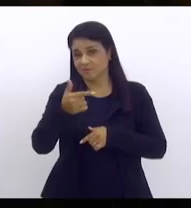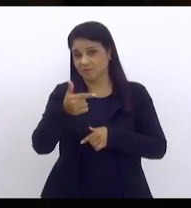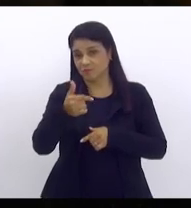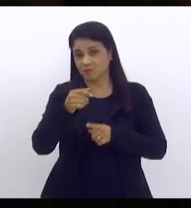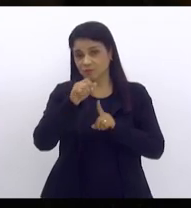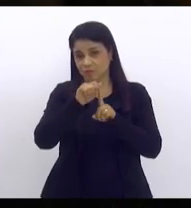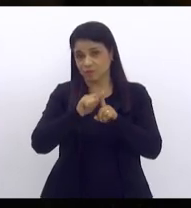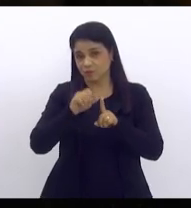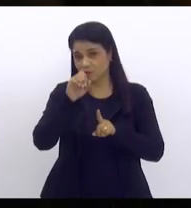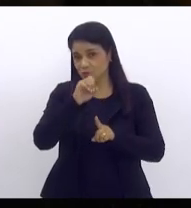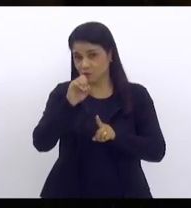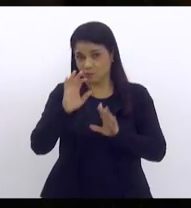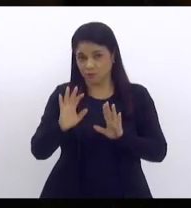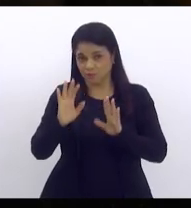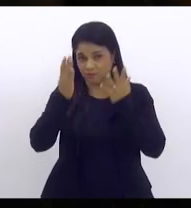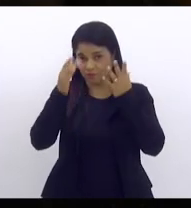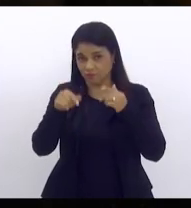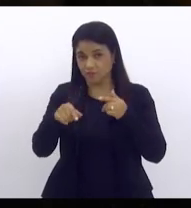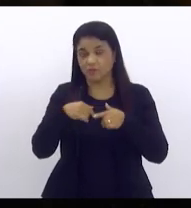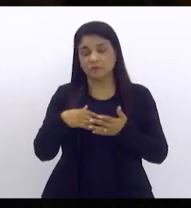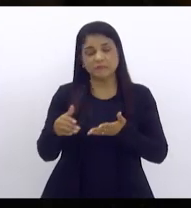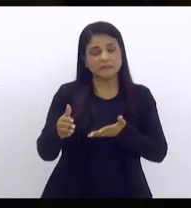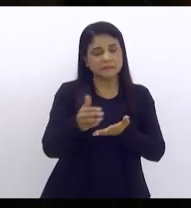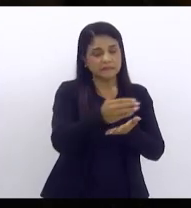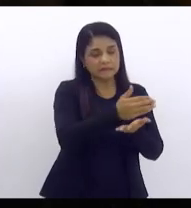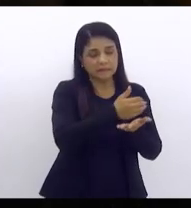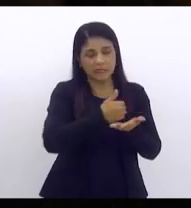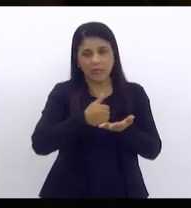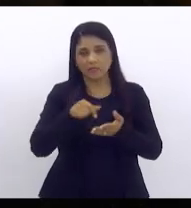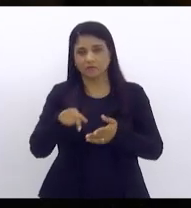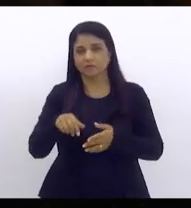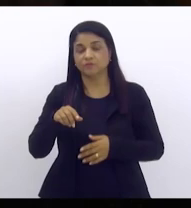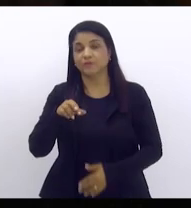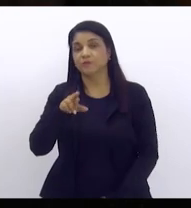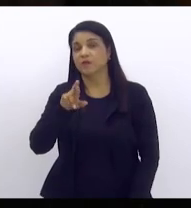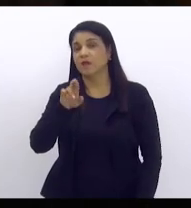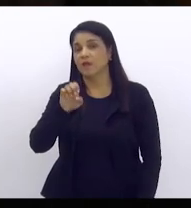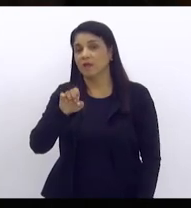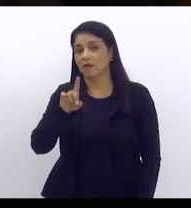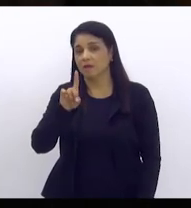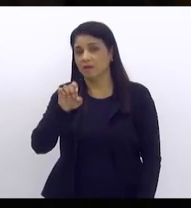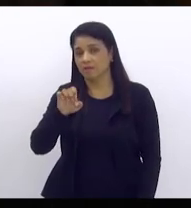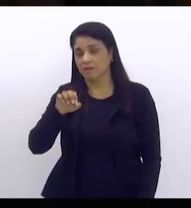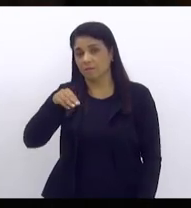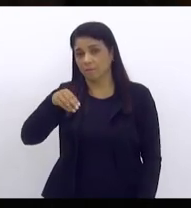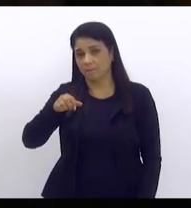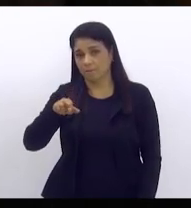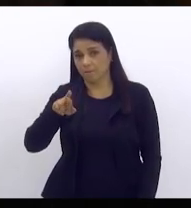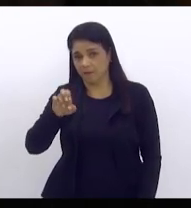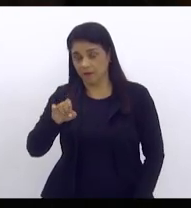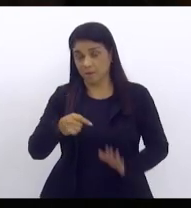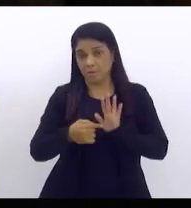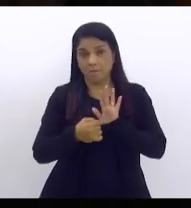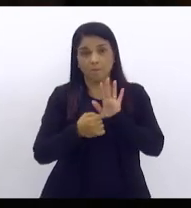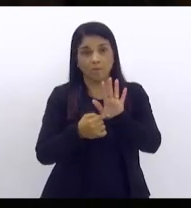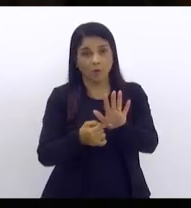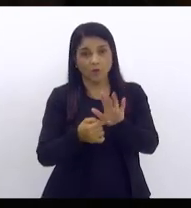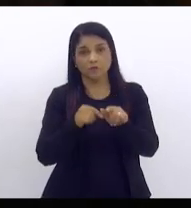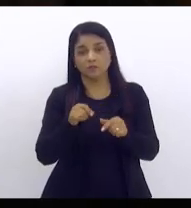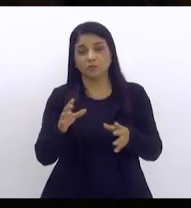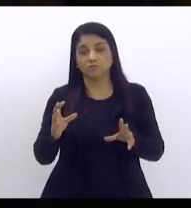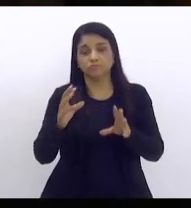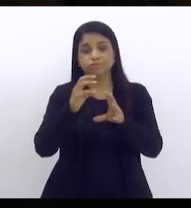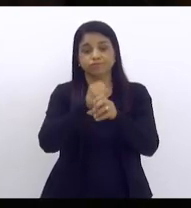muito a atenção. Esse levantamento feito pela Redes da Maré demonstra que o total